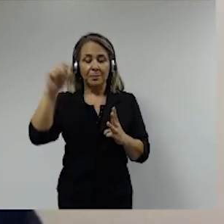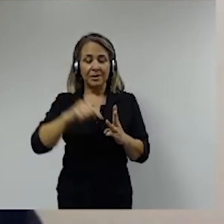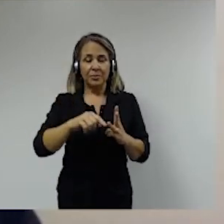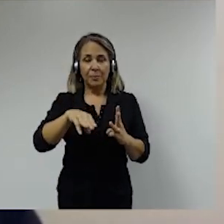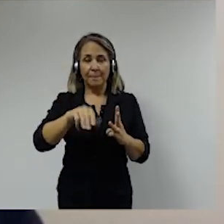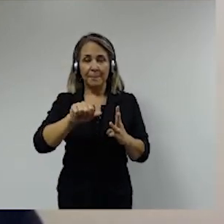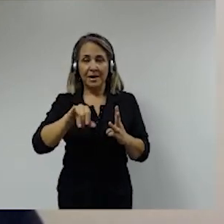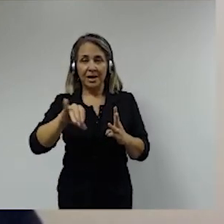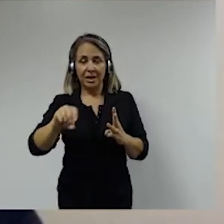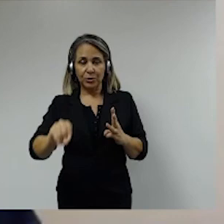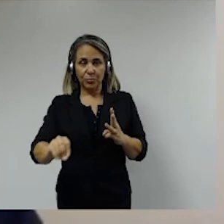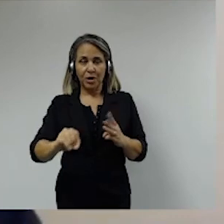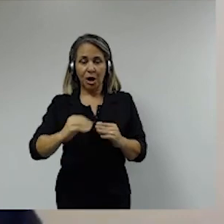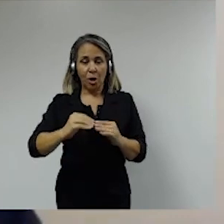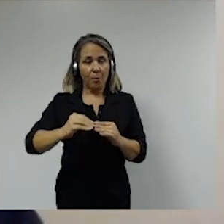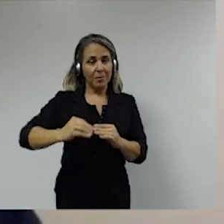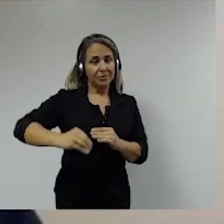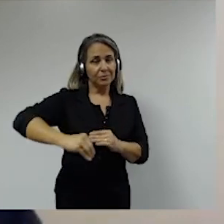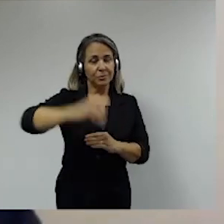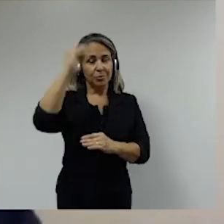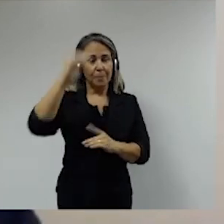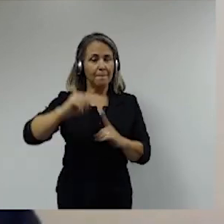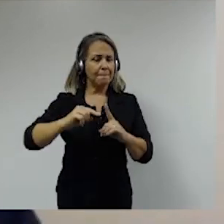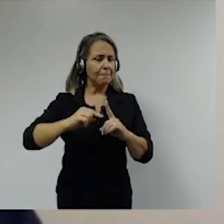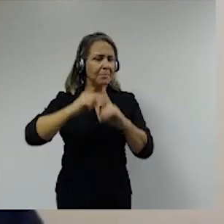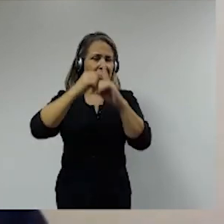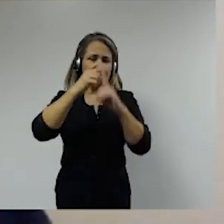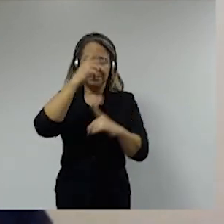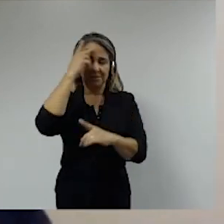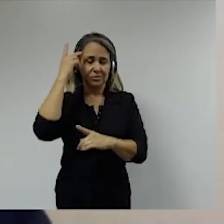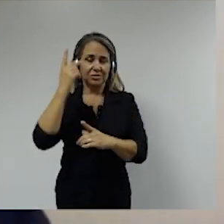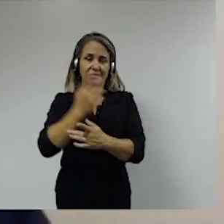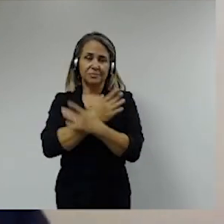de 1,5 milhão de desempregados.